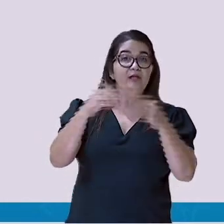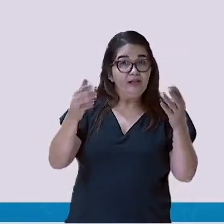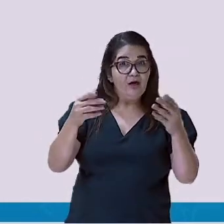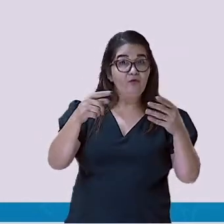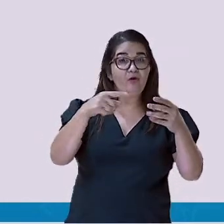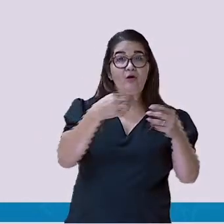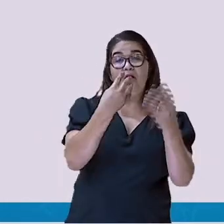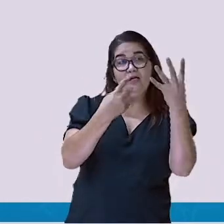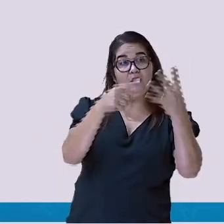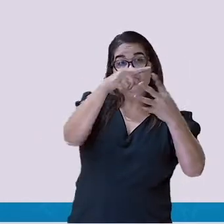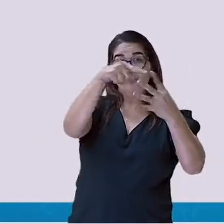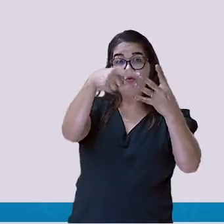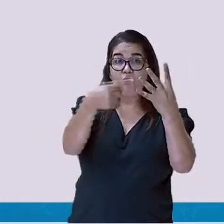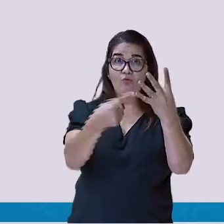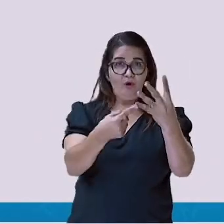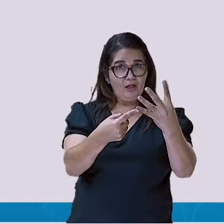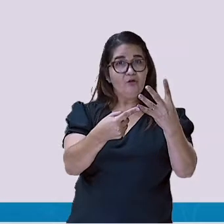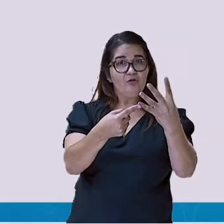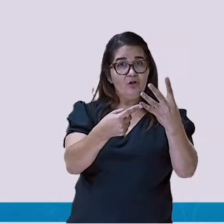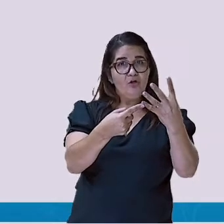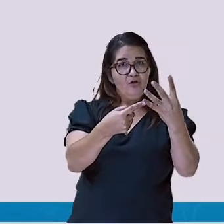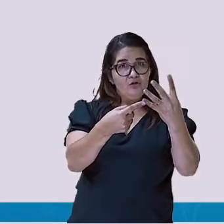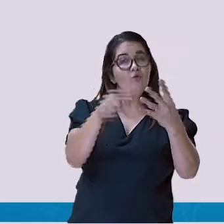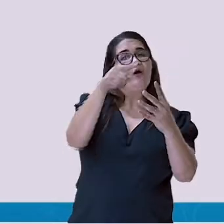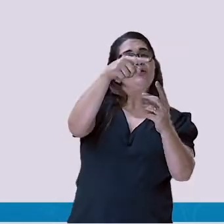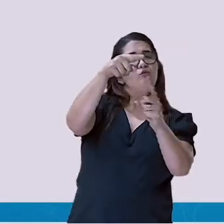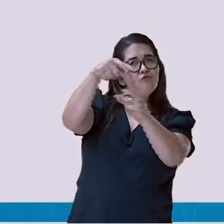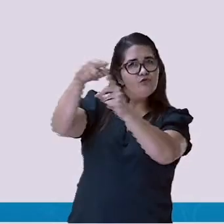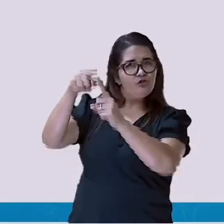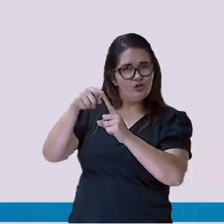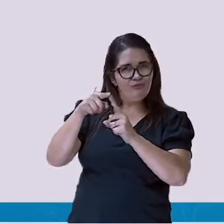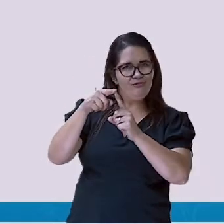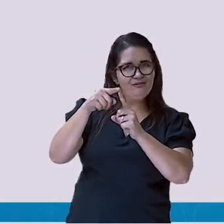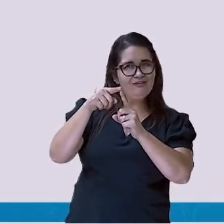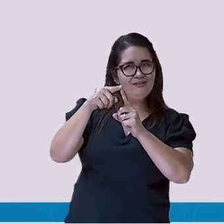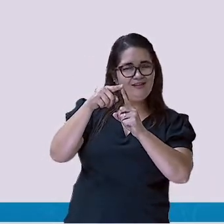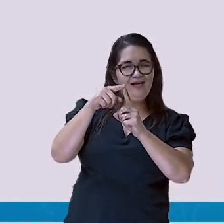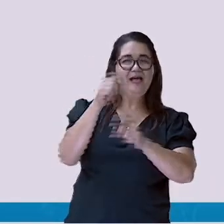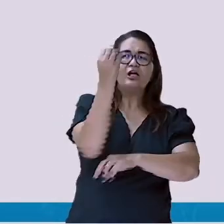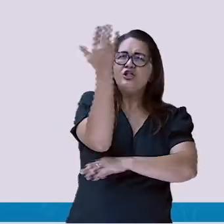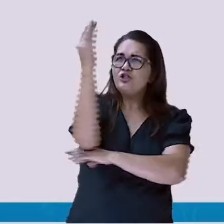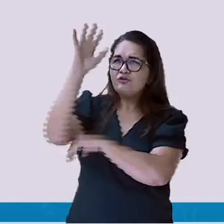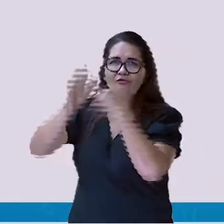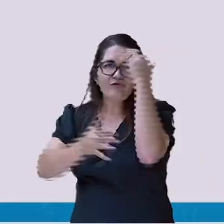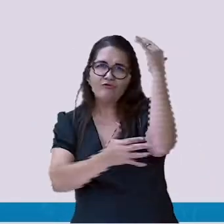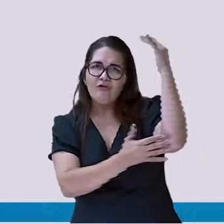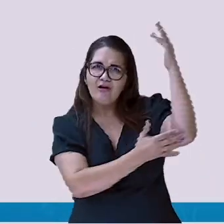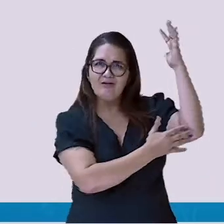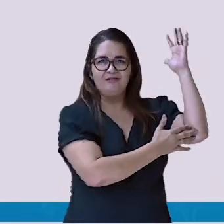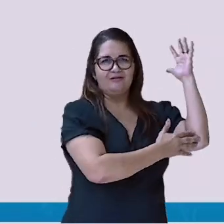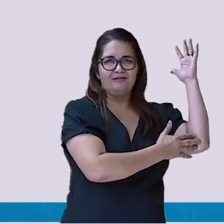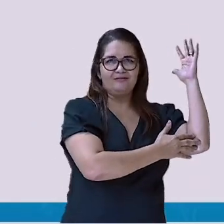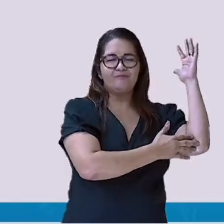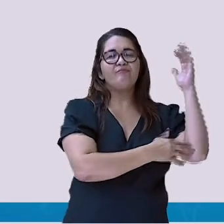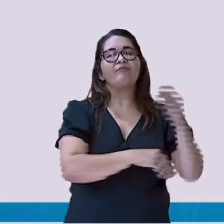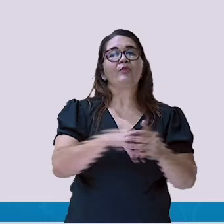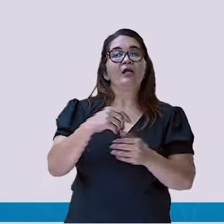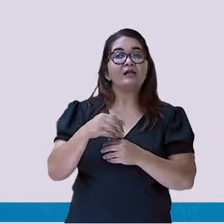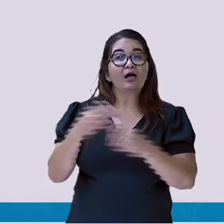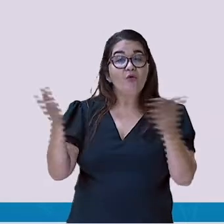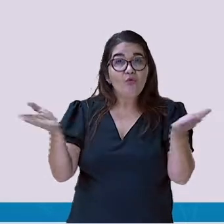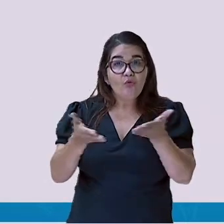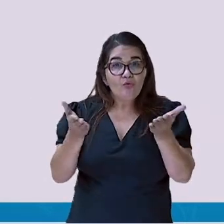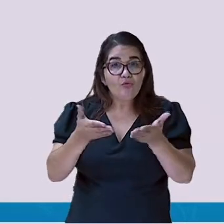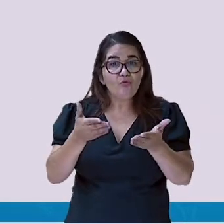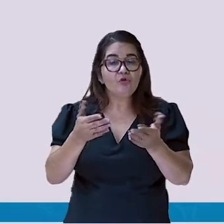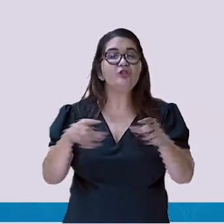as 4 formações florestais que aparecem no Brasil. Aqui a gente vai encontrar florestas. E hoje